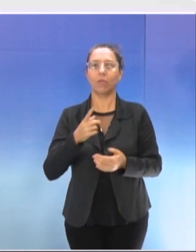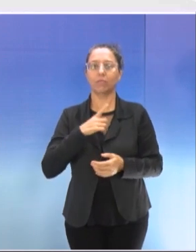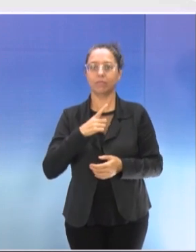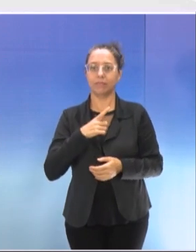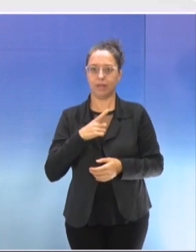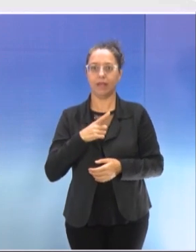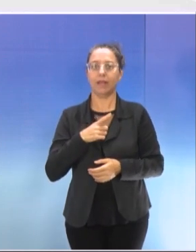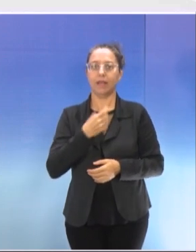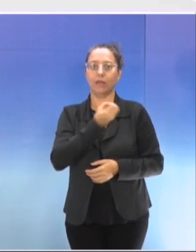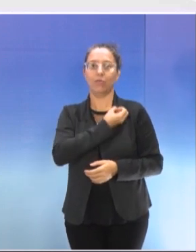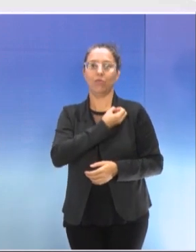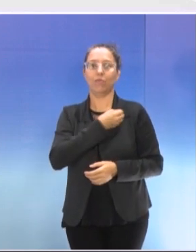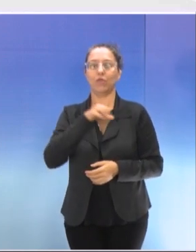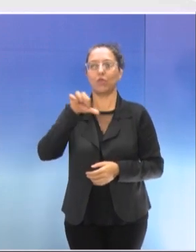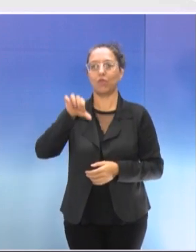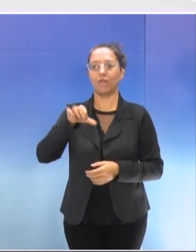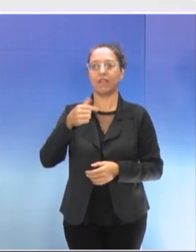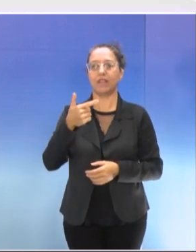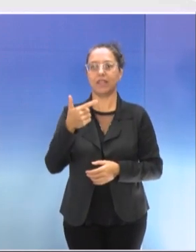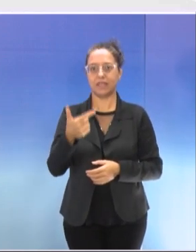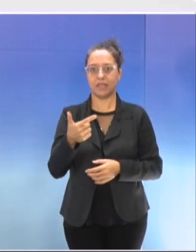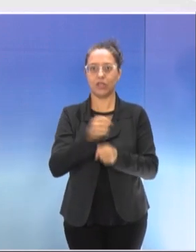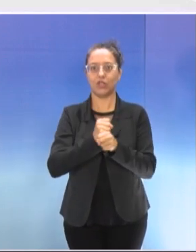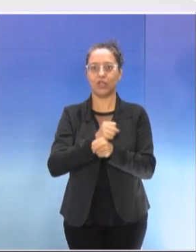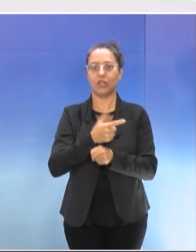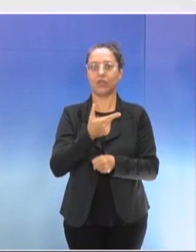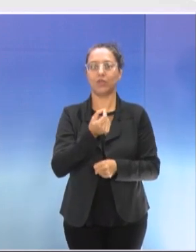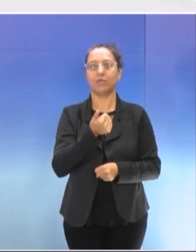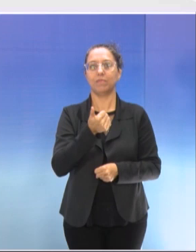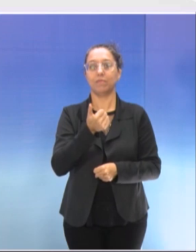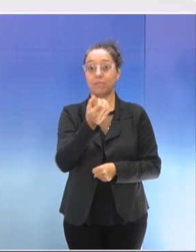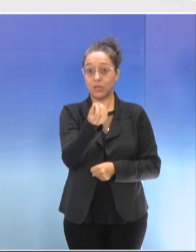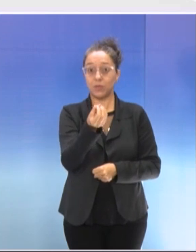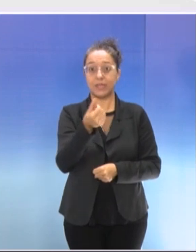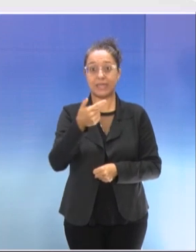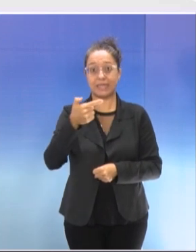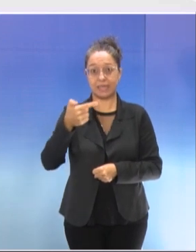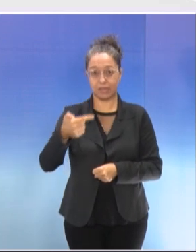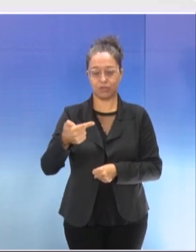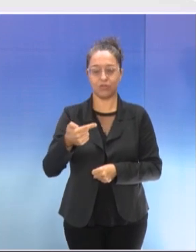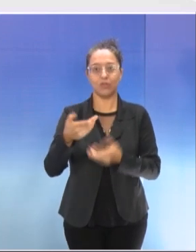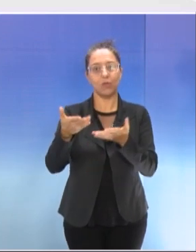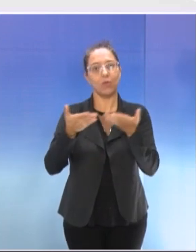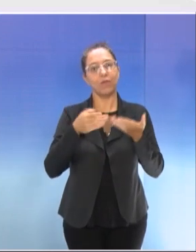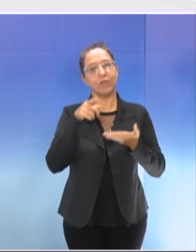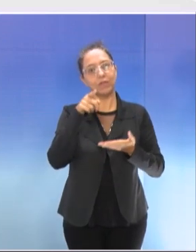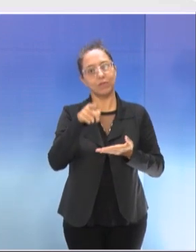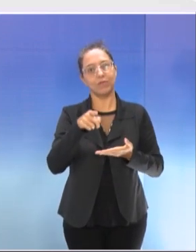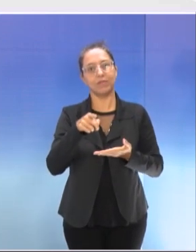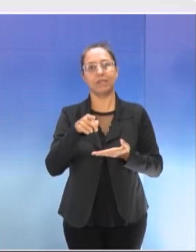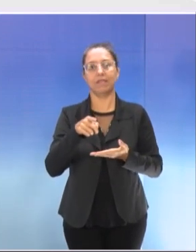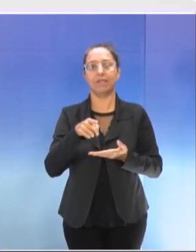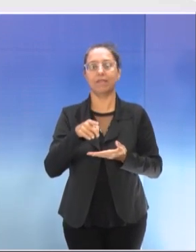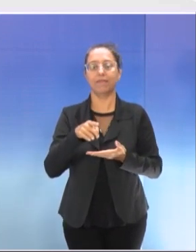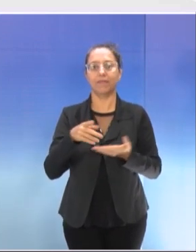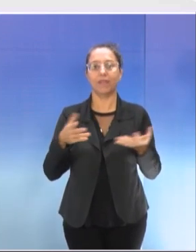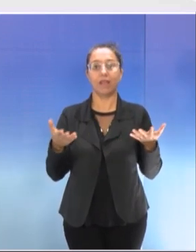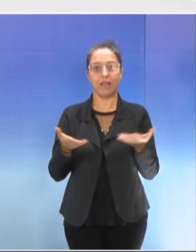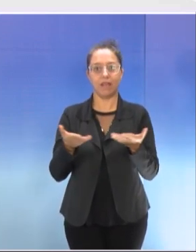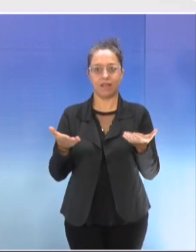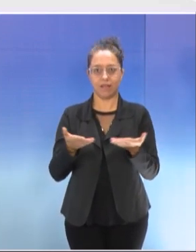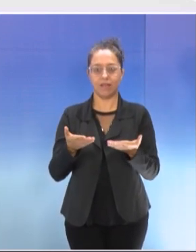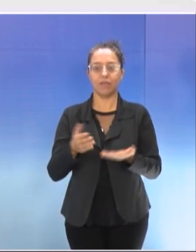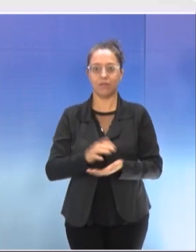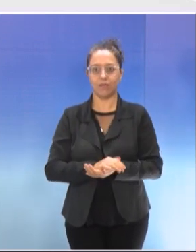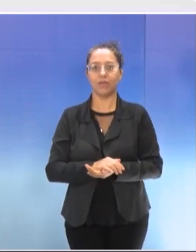o item 97 do Enem de 2007. Te convido você agora